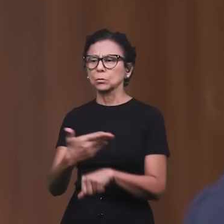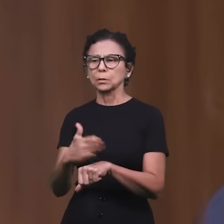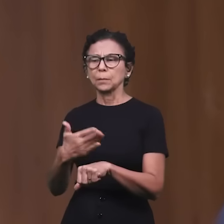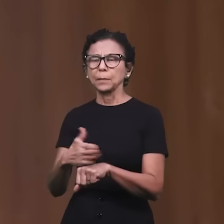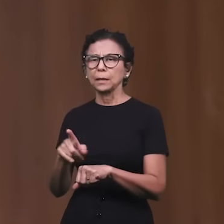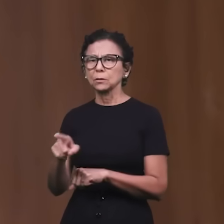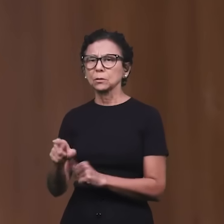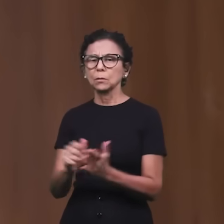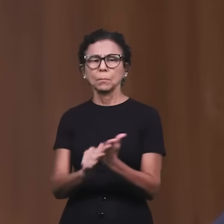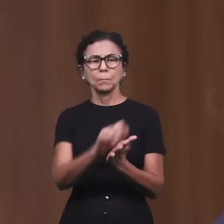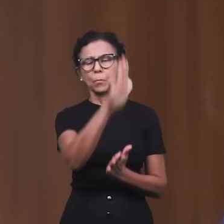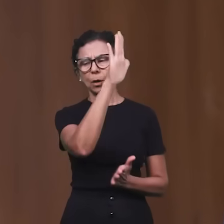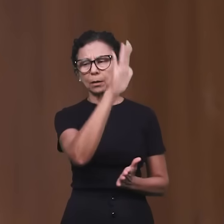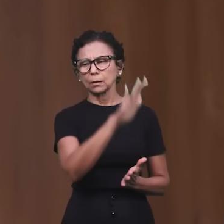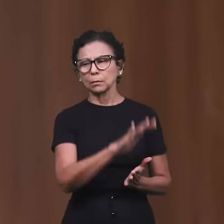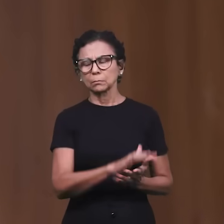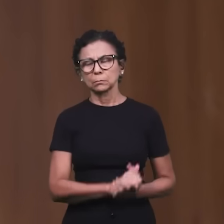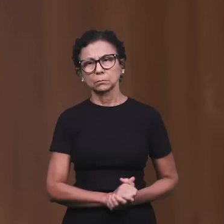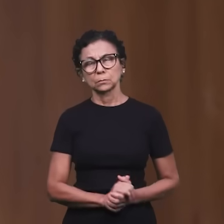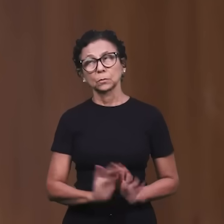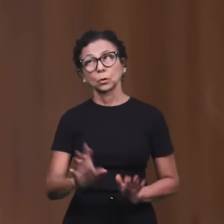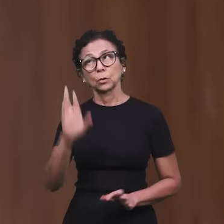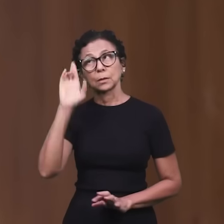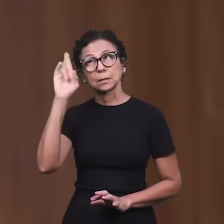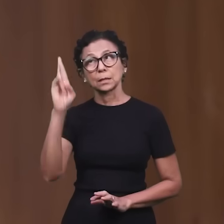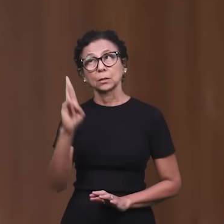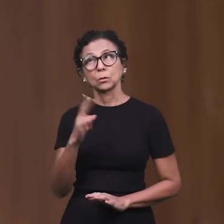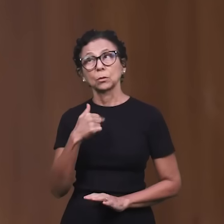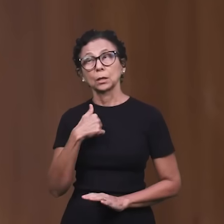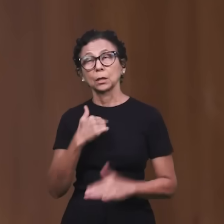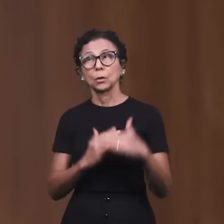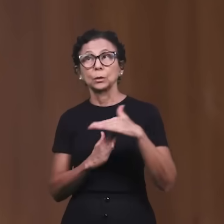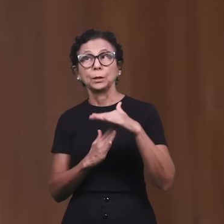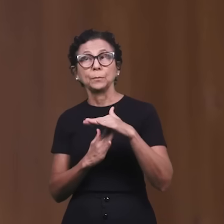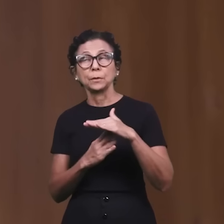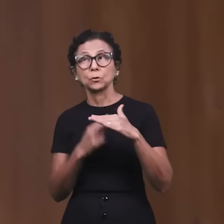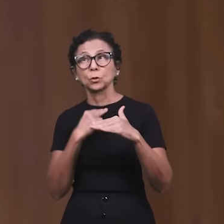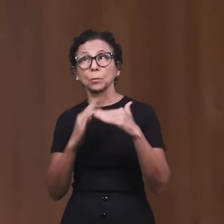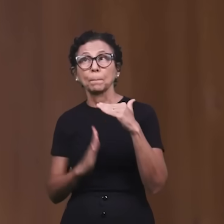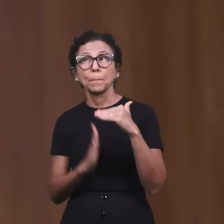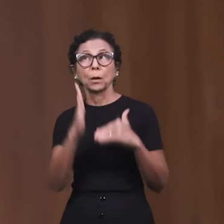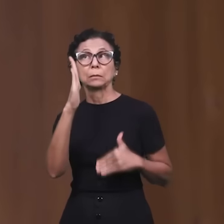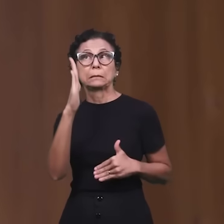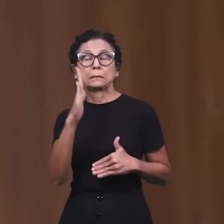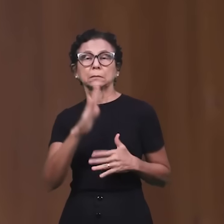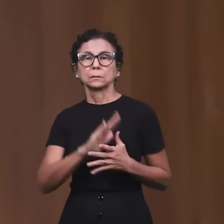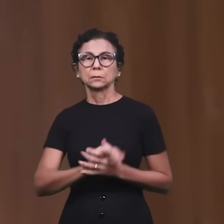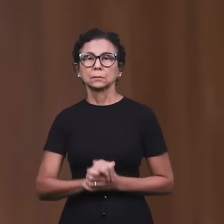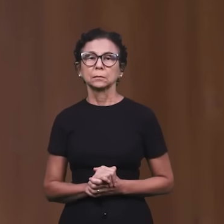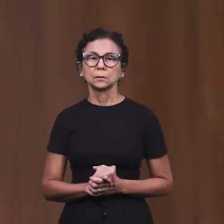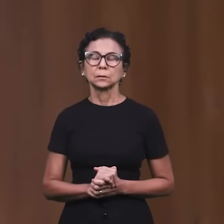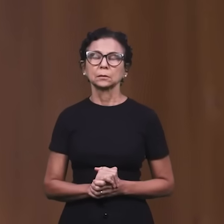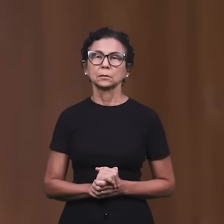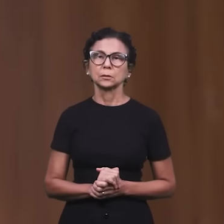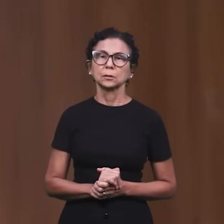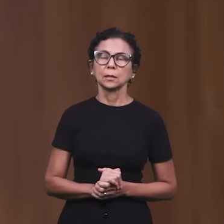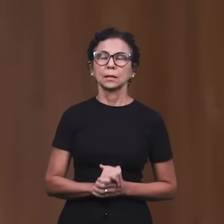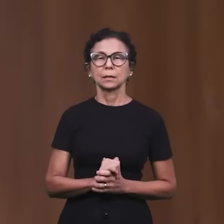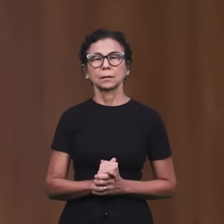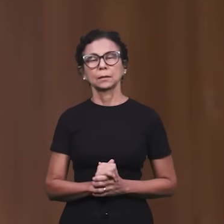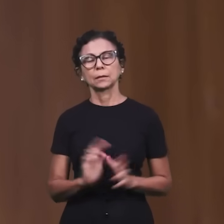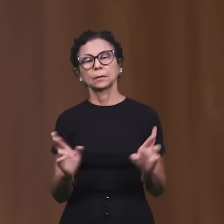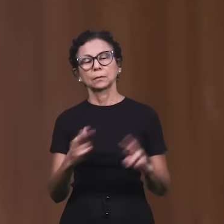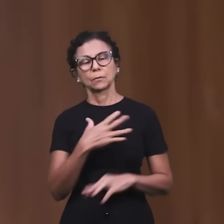que pedir a Deus esse limite. Senhor, não deixe eu extrapolar. Na hora até da correção, não é? Com